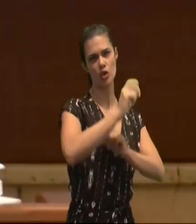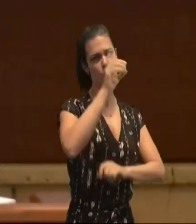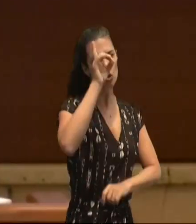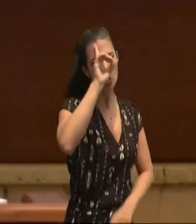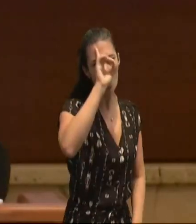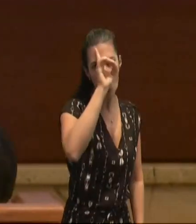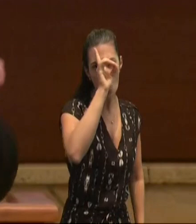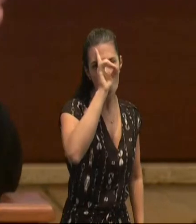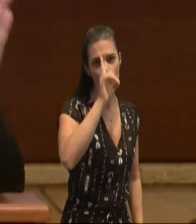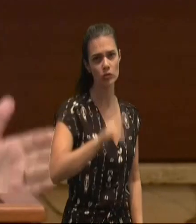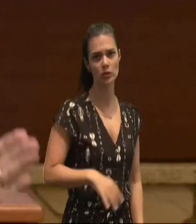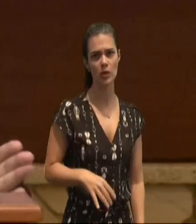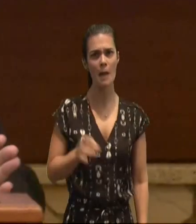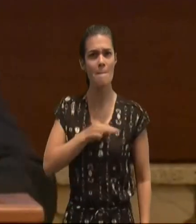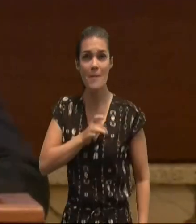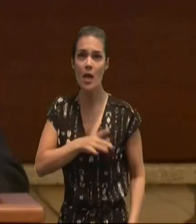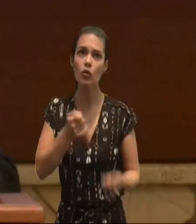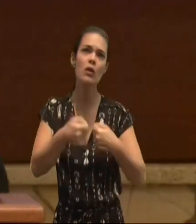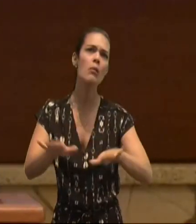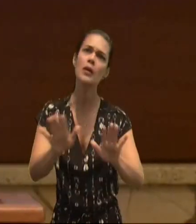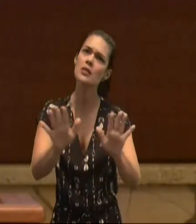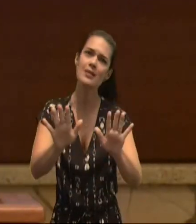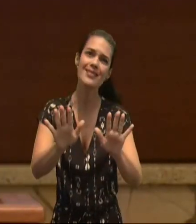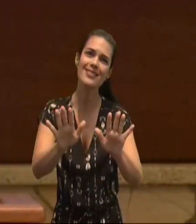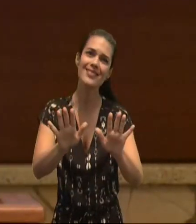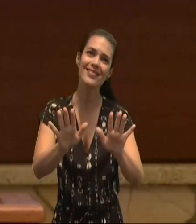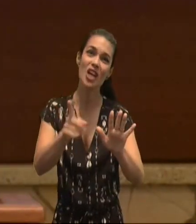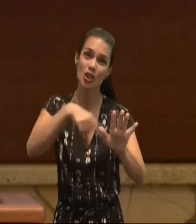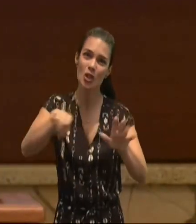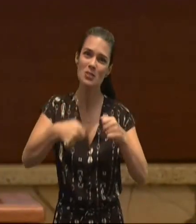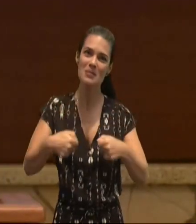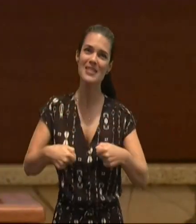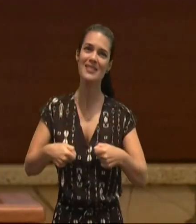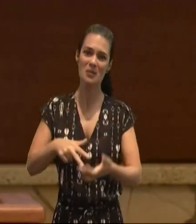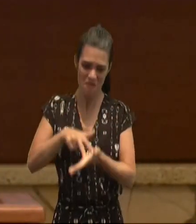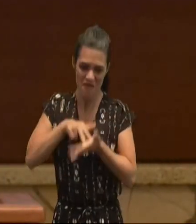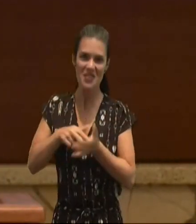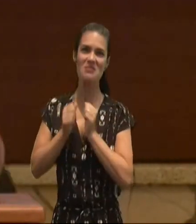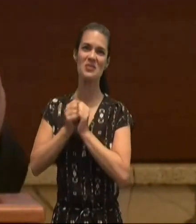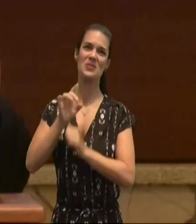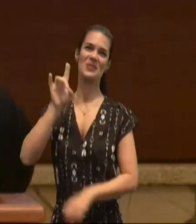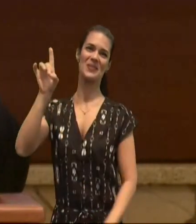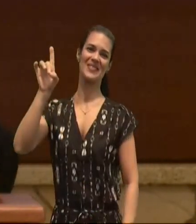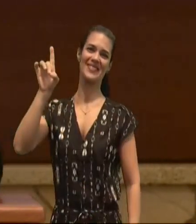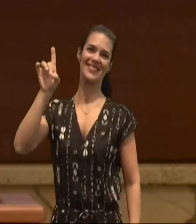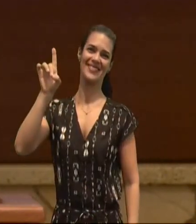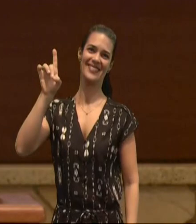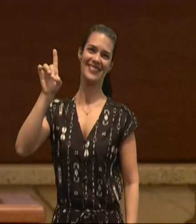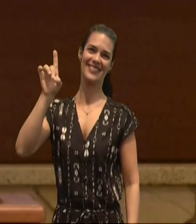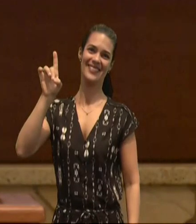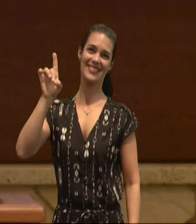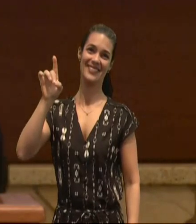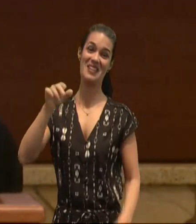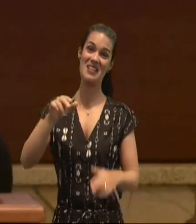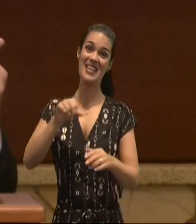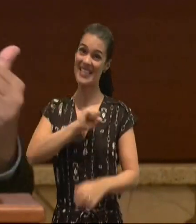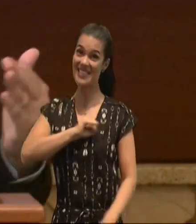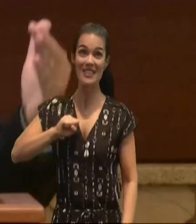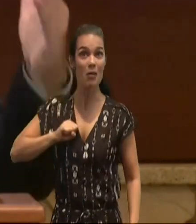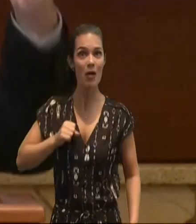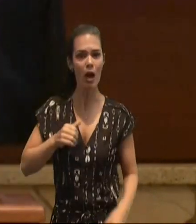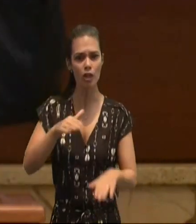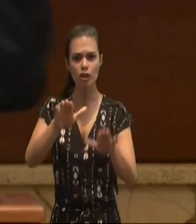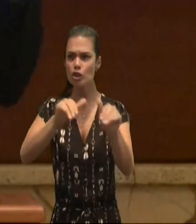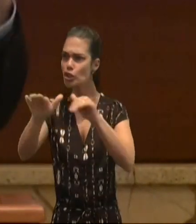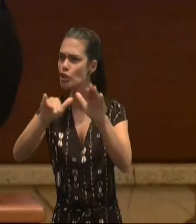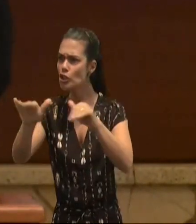isto é bíblico, a Bíblia nos orienta a que sejamos perseverantes no Senhor, e é por isso que Samuel, ele traz o povo para